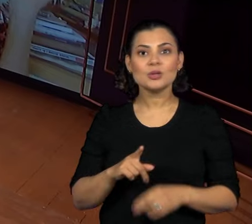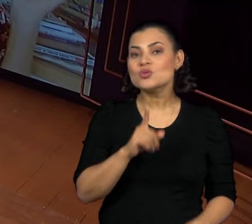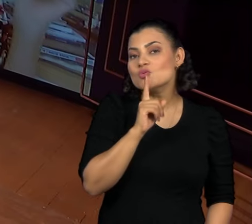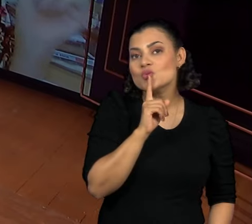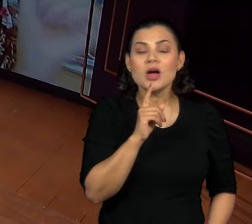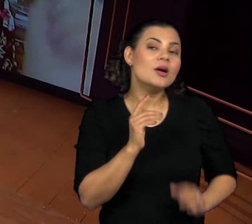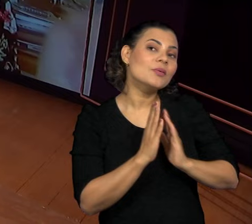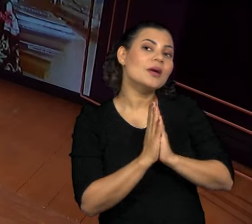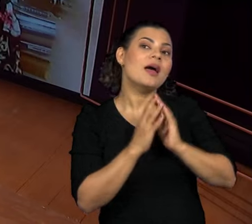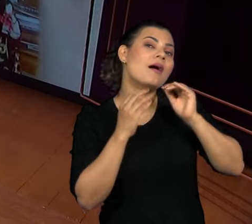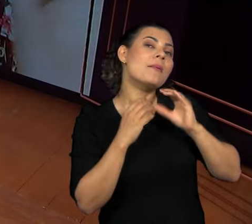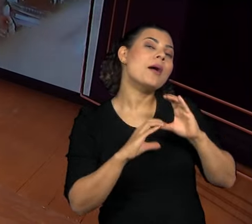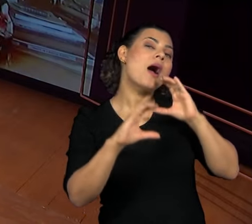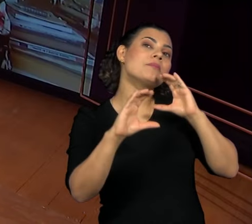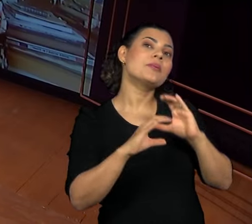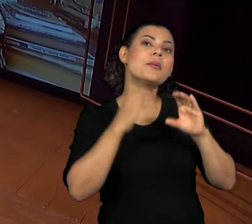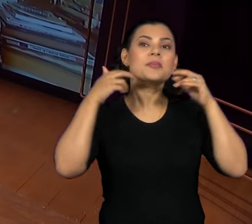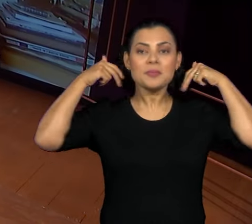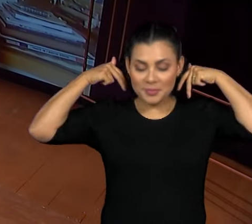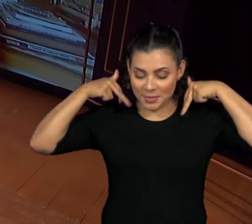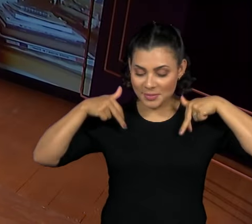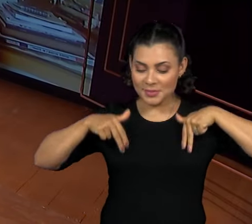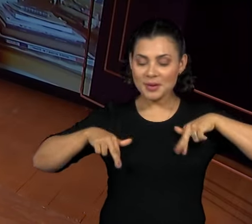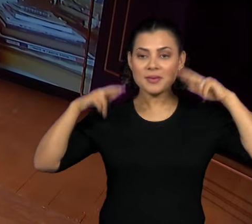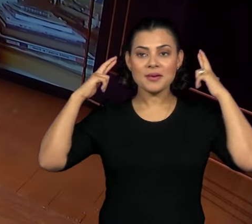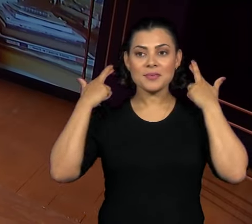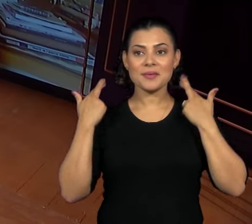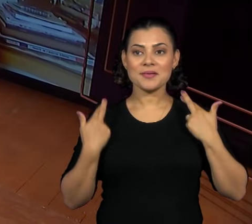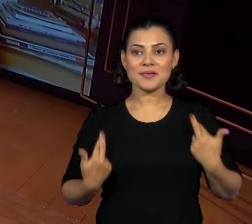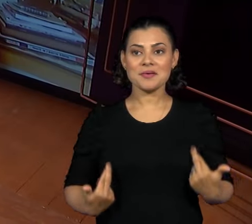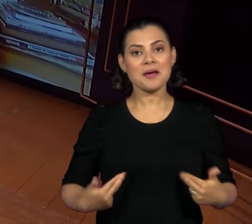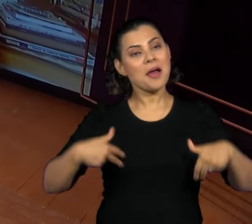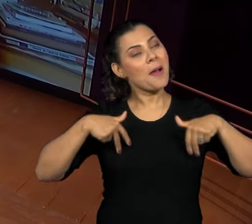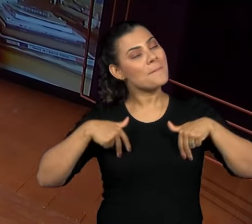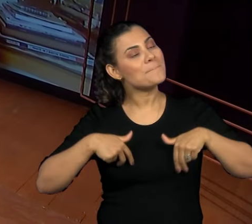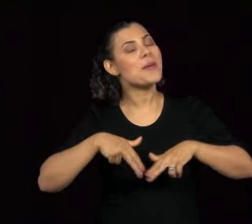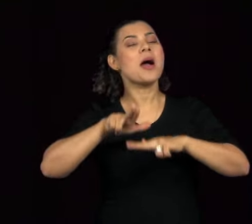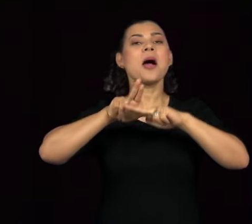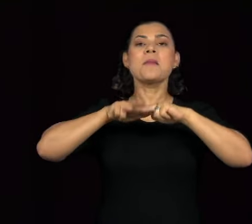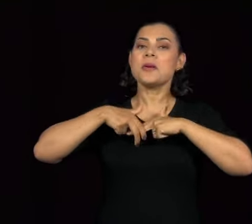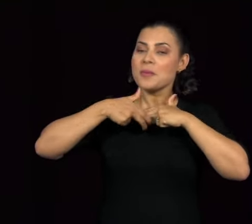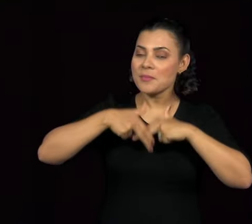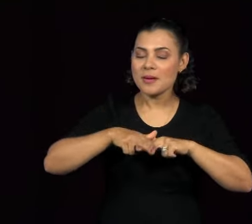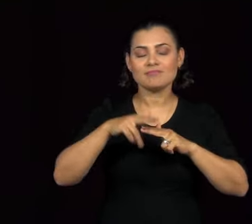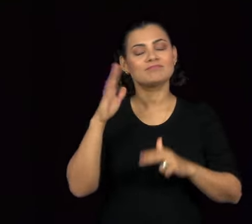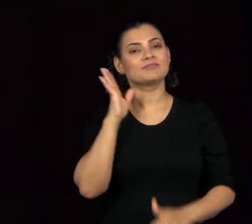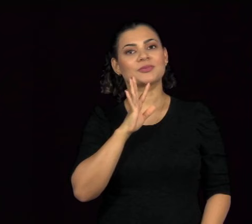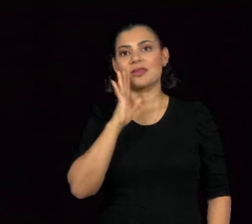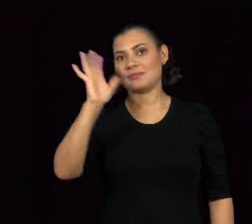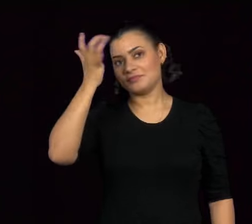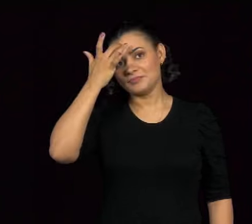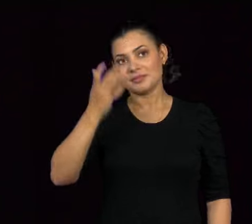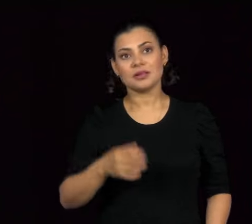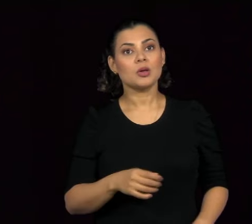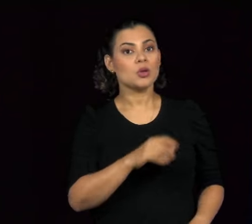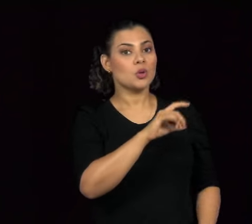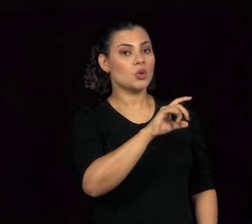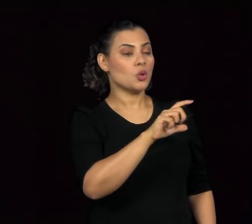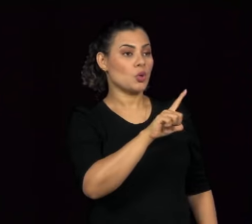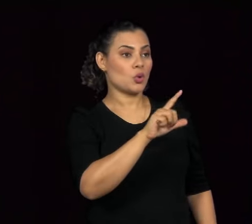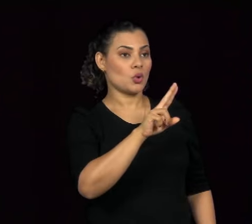se balançando com as tranças pretas. Né? É muito, muito legal. Ô, Tânia, e foi o Luiz Mendonça